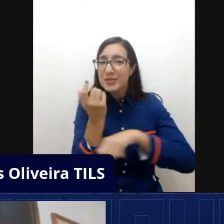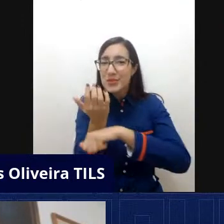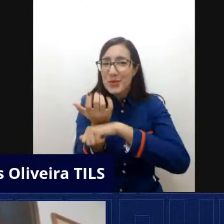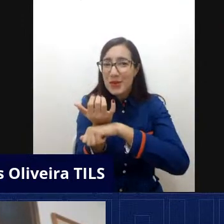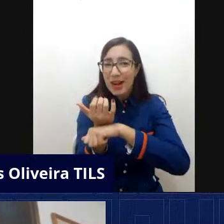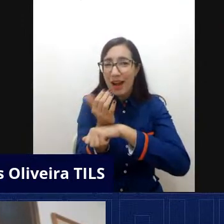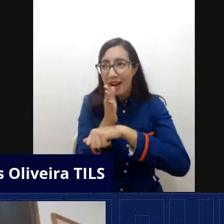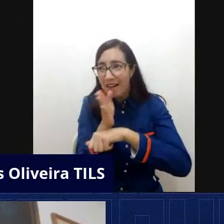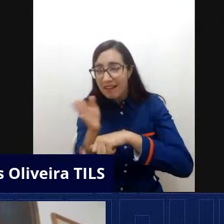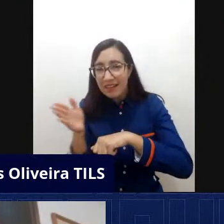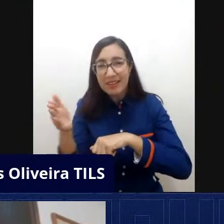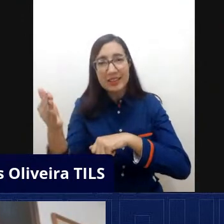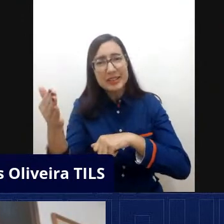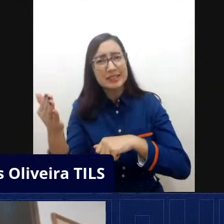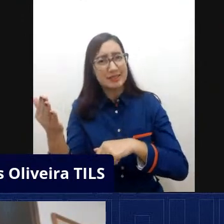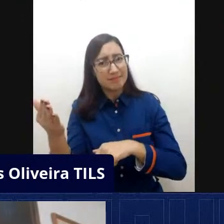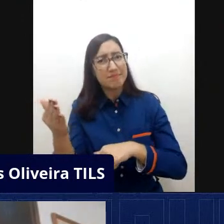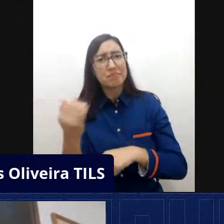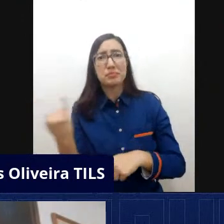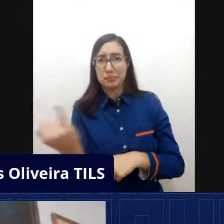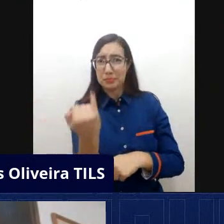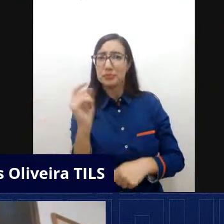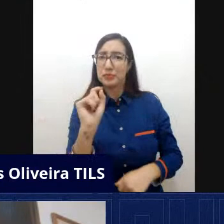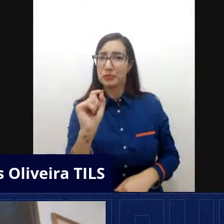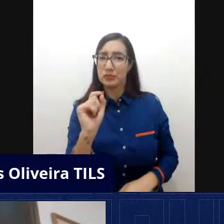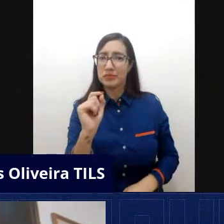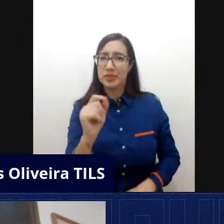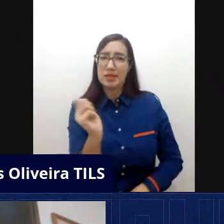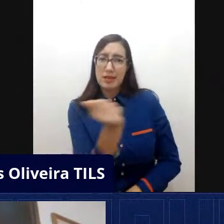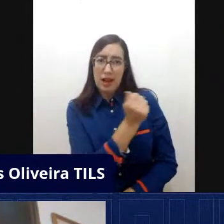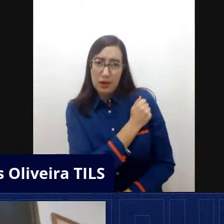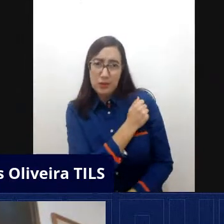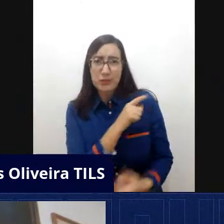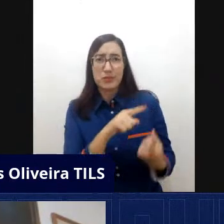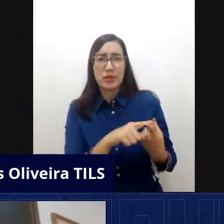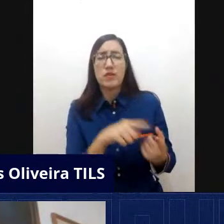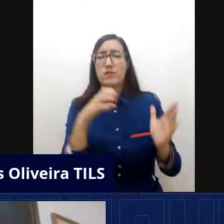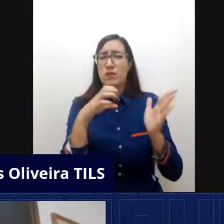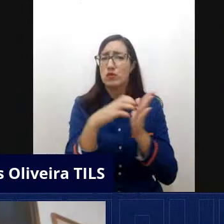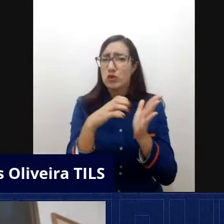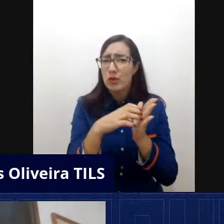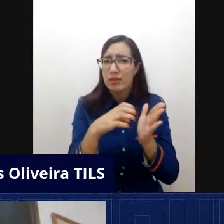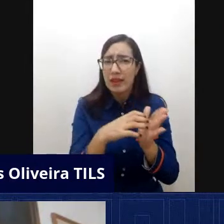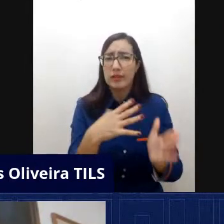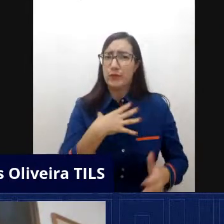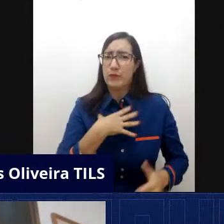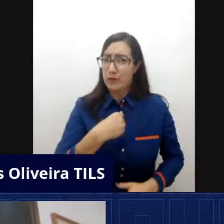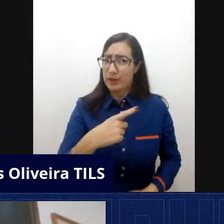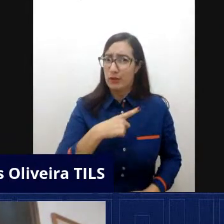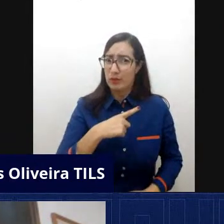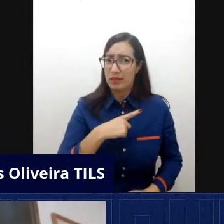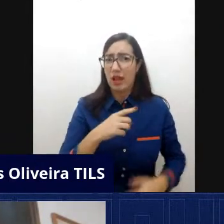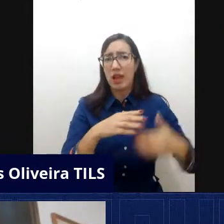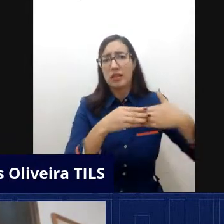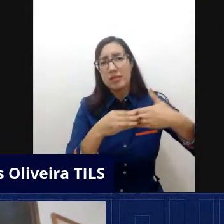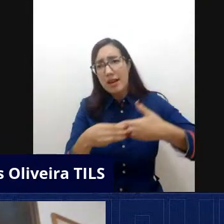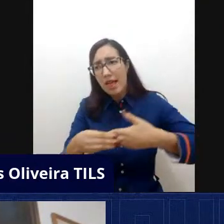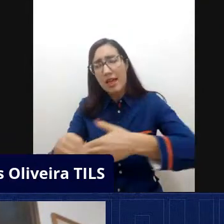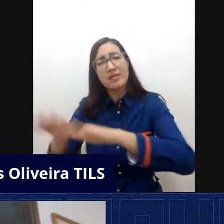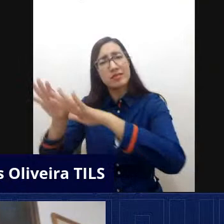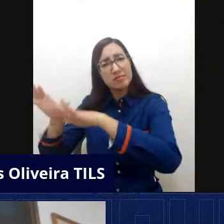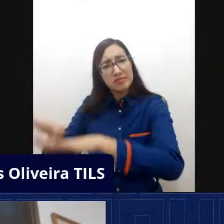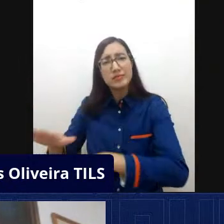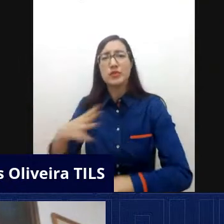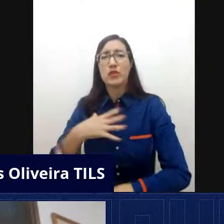levar para a universidade, ela tem que ter esse acolhimento, né? Então, é muito importante que a gente tenha creche na rural,